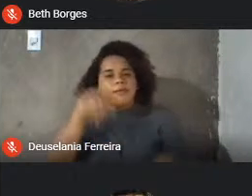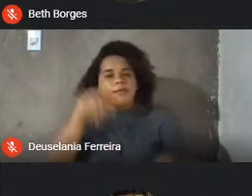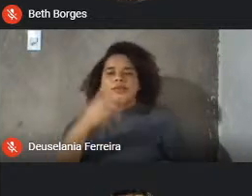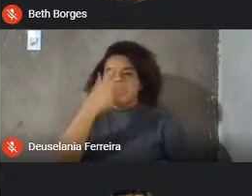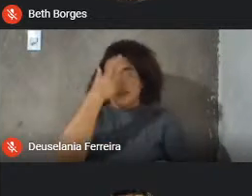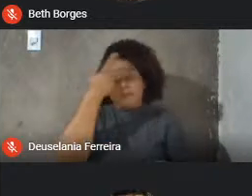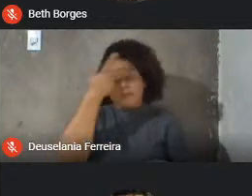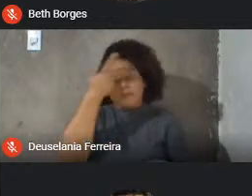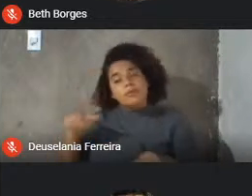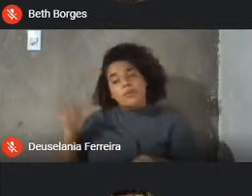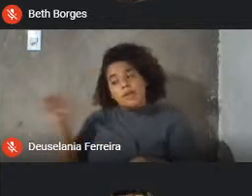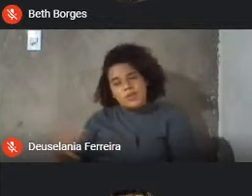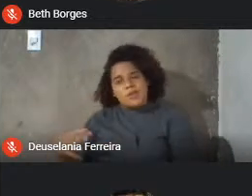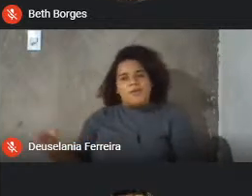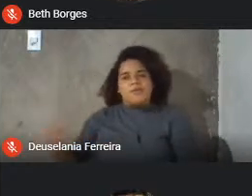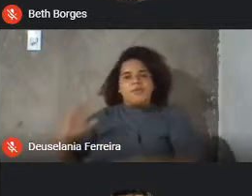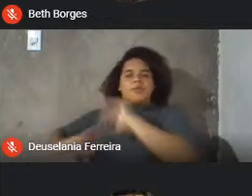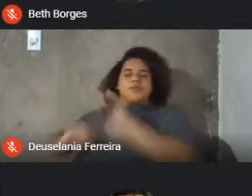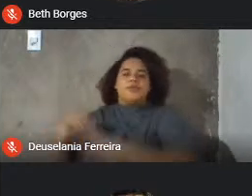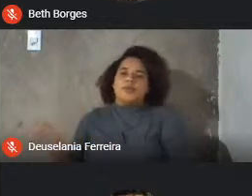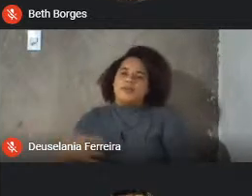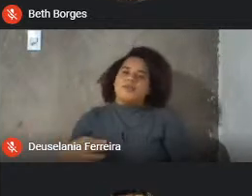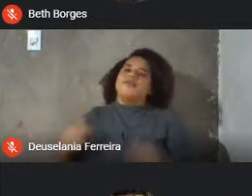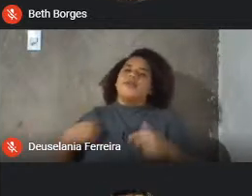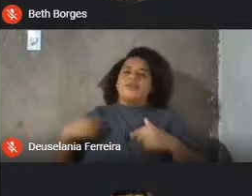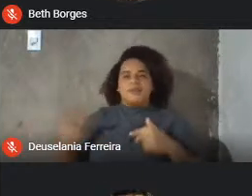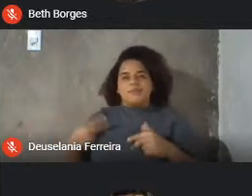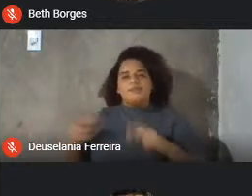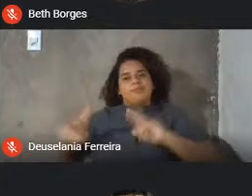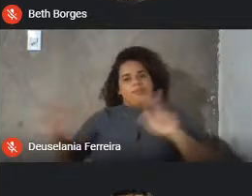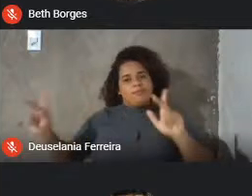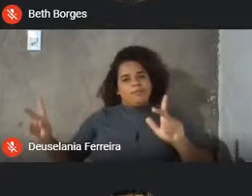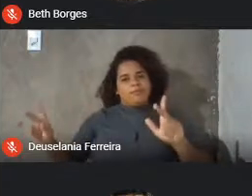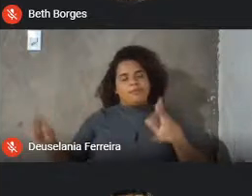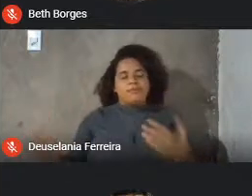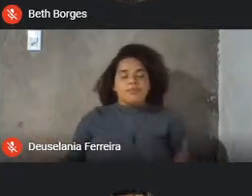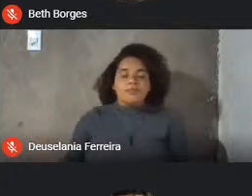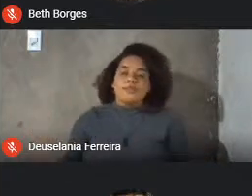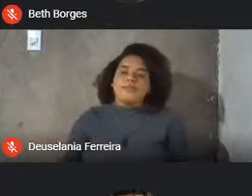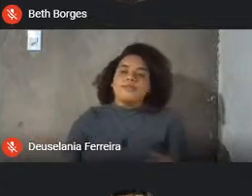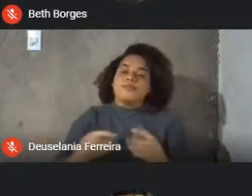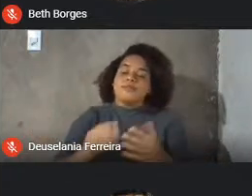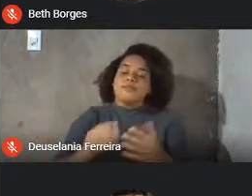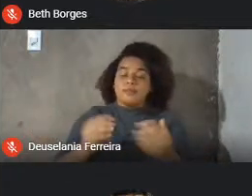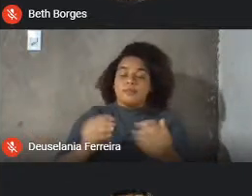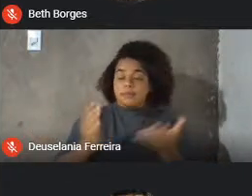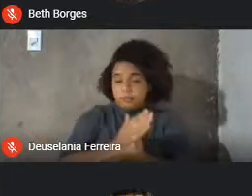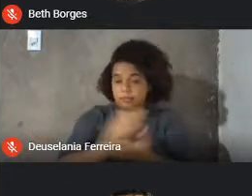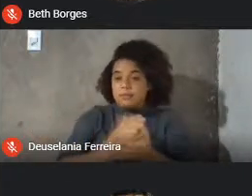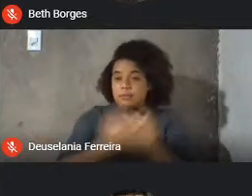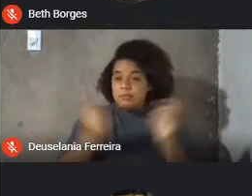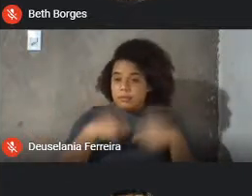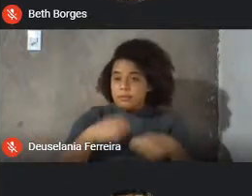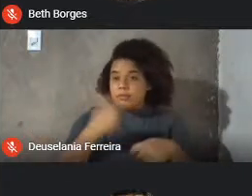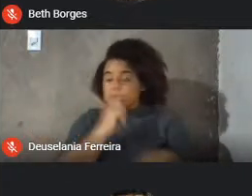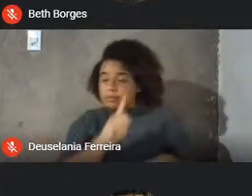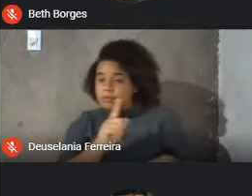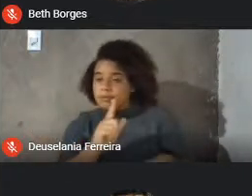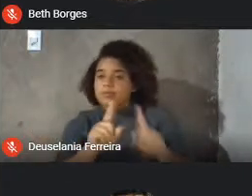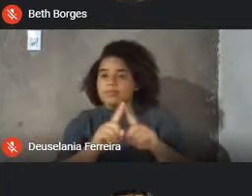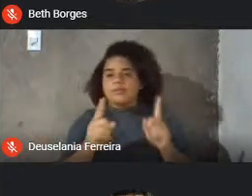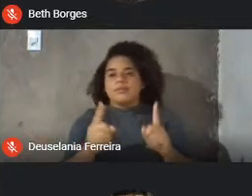né? Então, dessa maneira, às vezes tem como a gente conduzir, mas, por regra geral, nos livros,